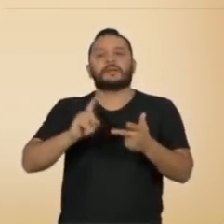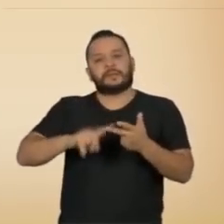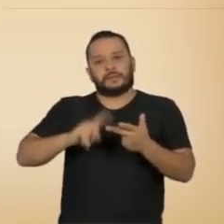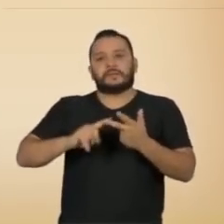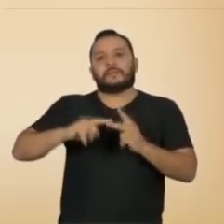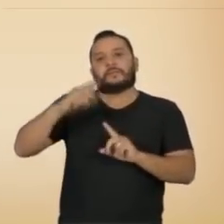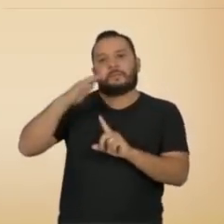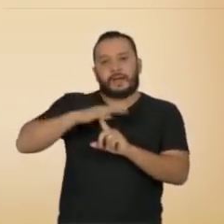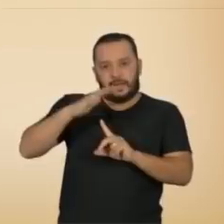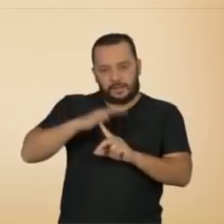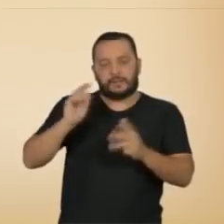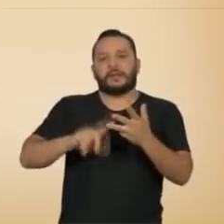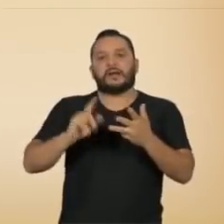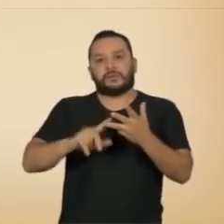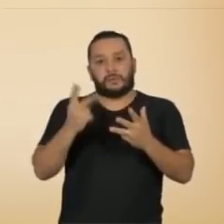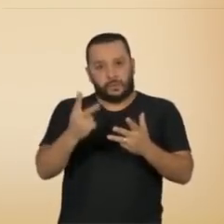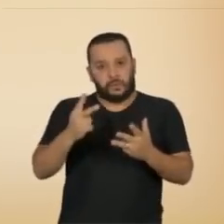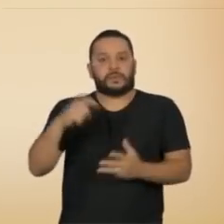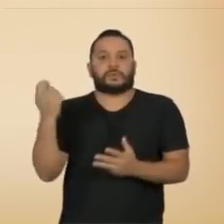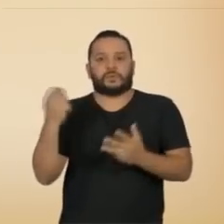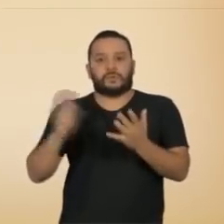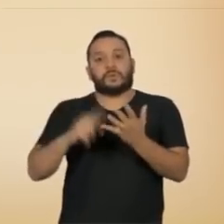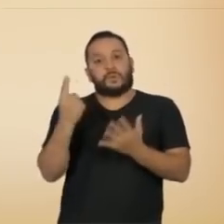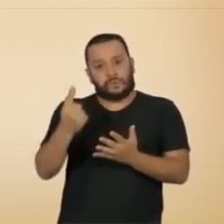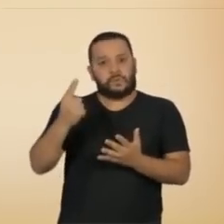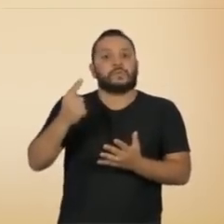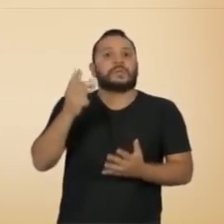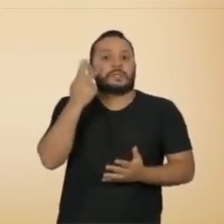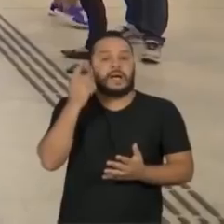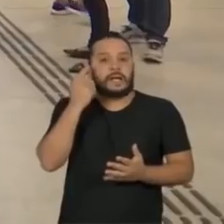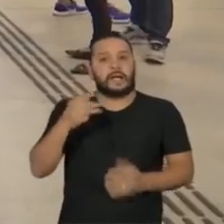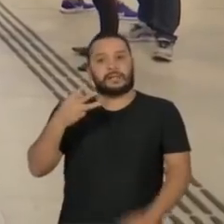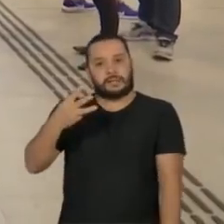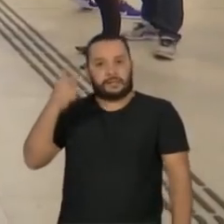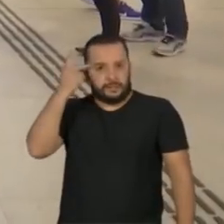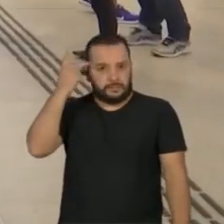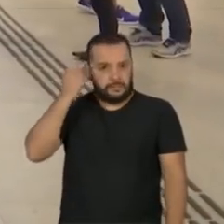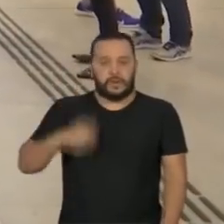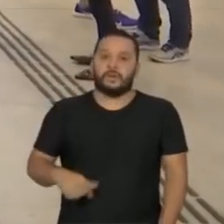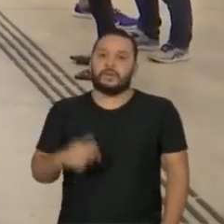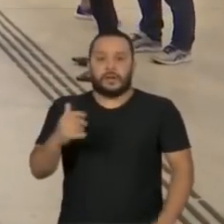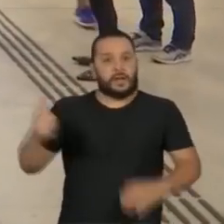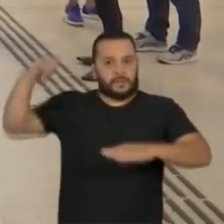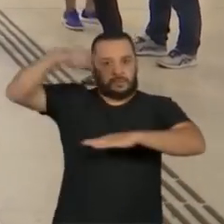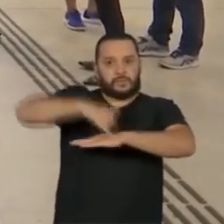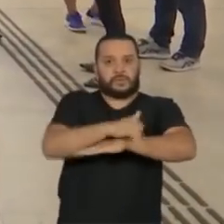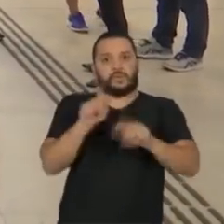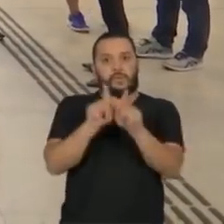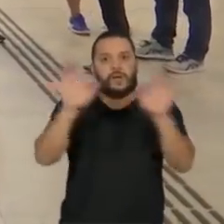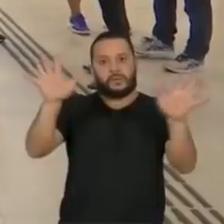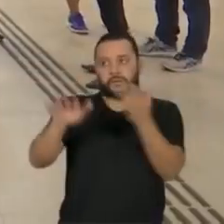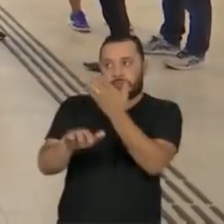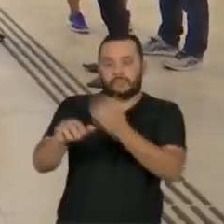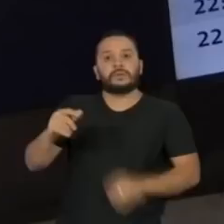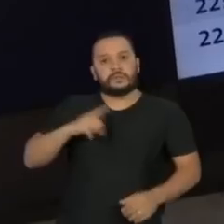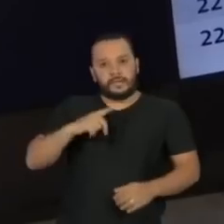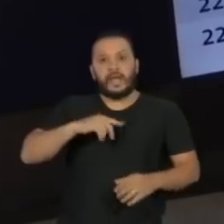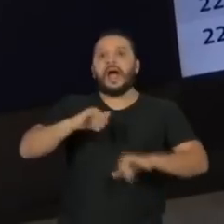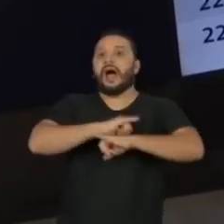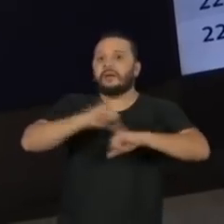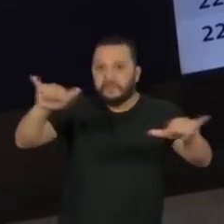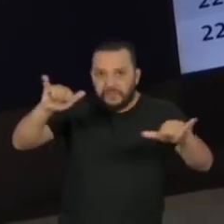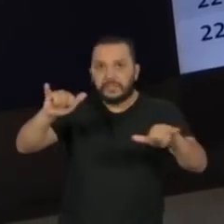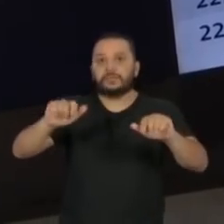Paraná, 2 no Rio Grande do Sul, 1 no Ceará e 3 em São Paulo. No Aeroporto Internacional de São Paulo, em Guarulhos, avisos sonoros